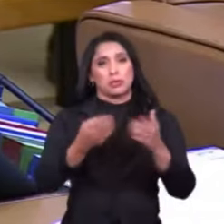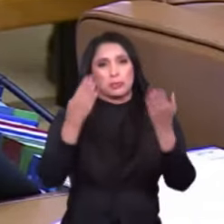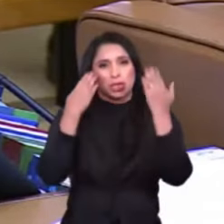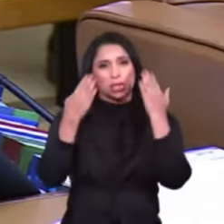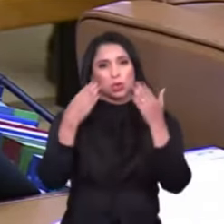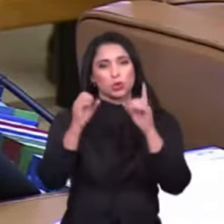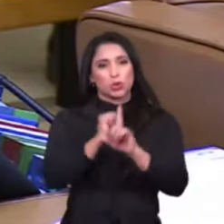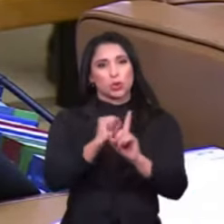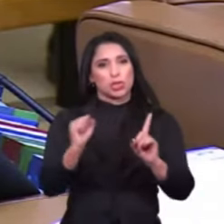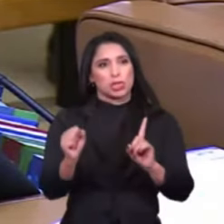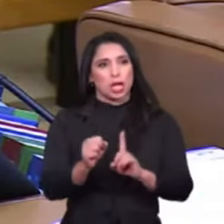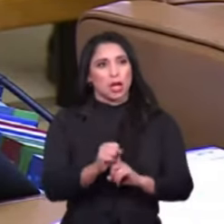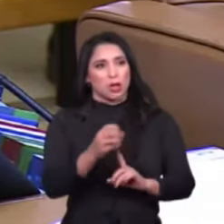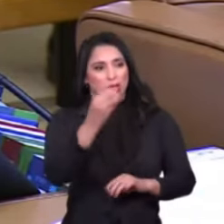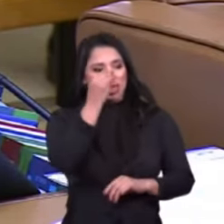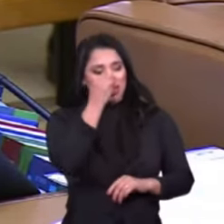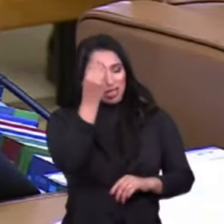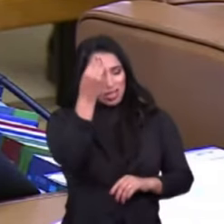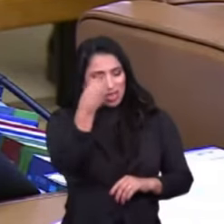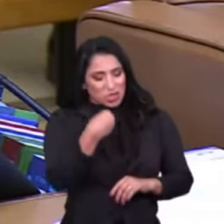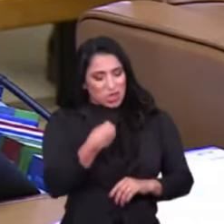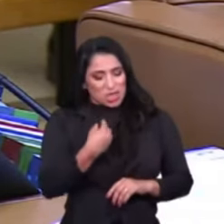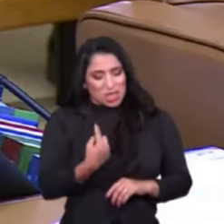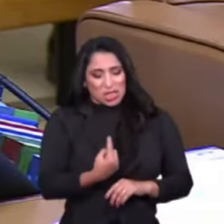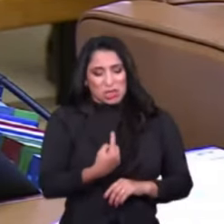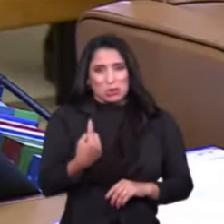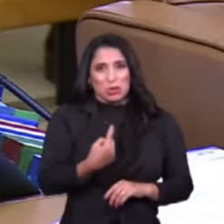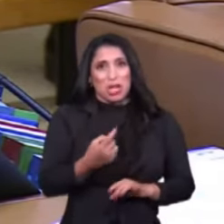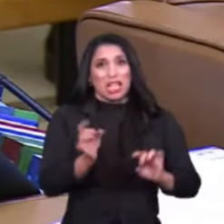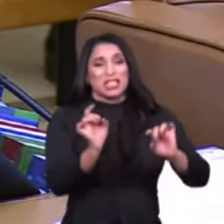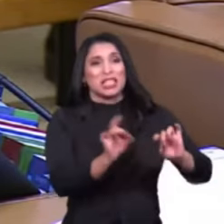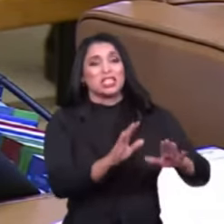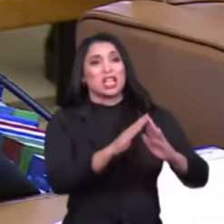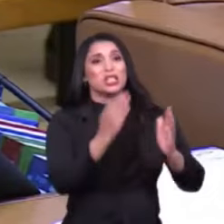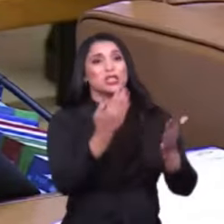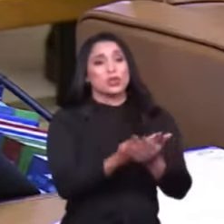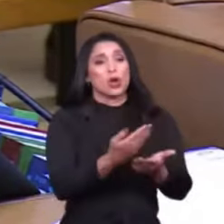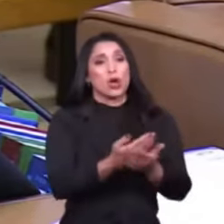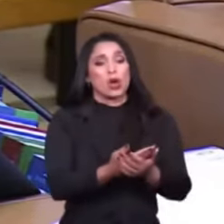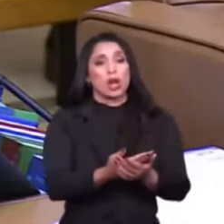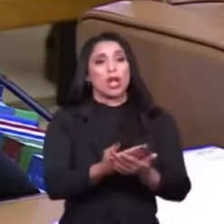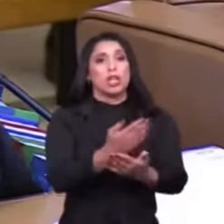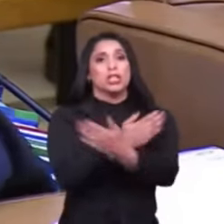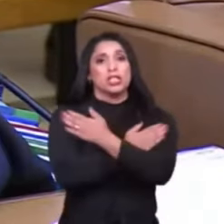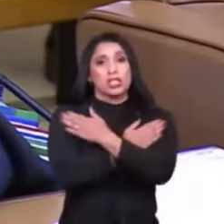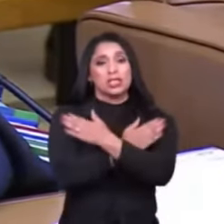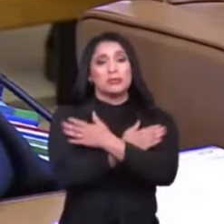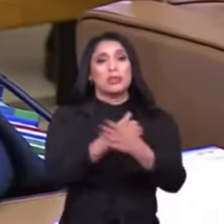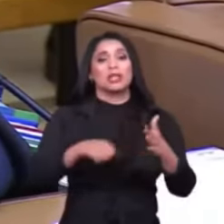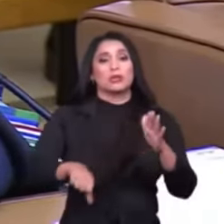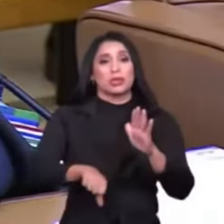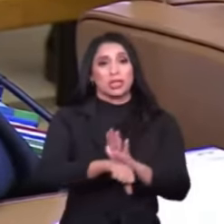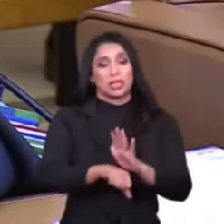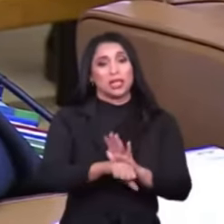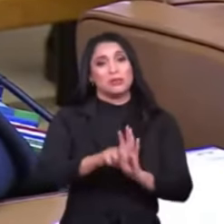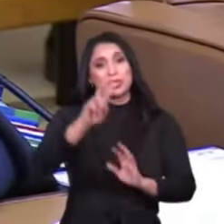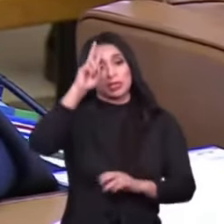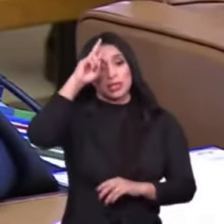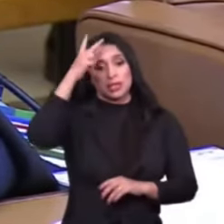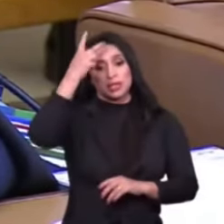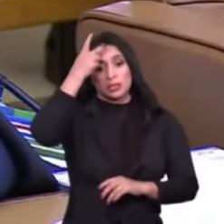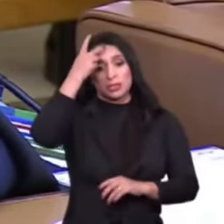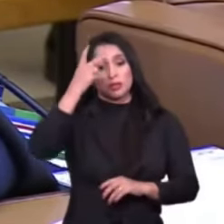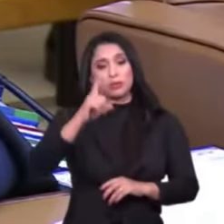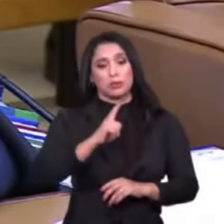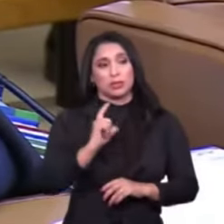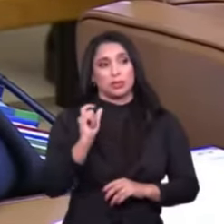exemplo, fracasso, abandono escolar, desemprego e crime, e podem levar a taxas mais elevadas de transtornos mentais.